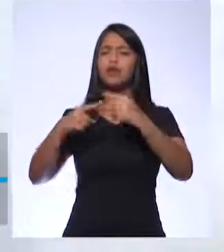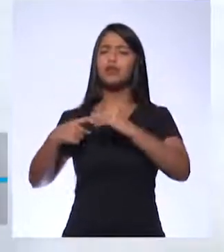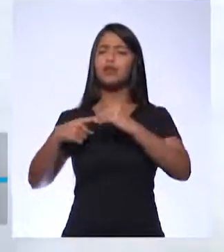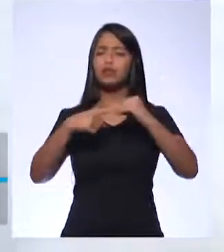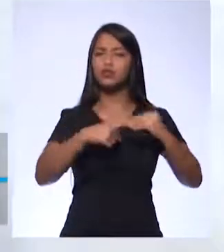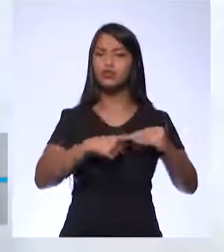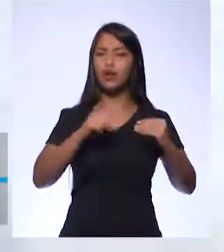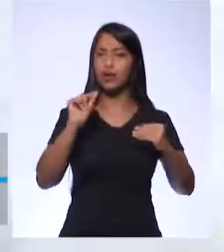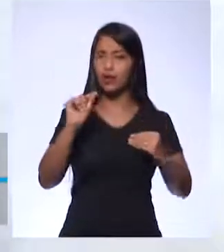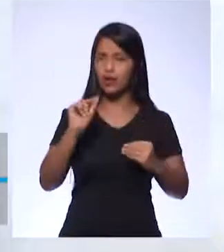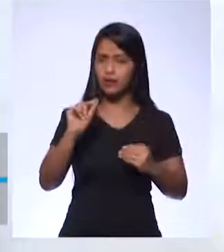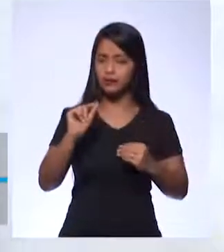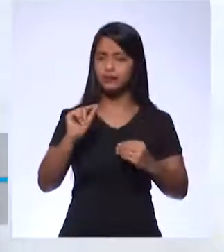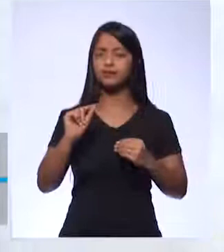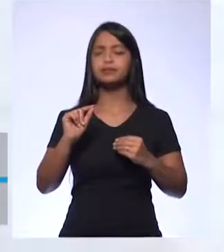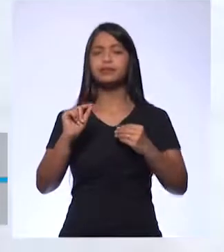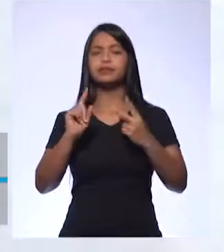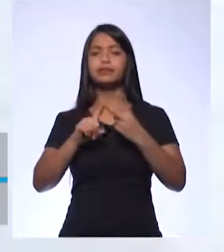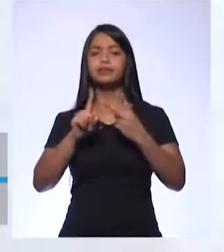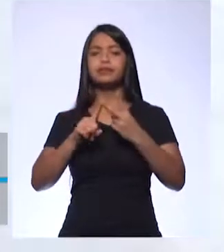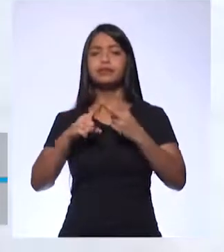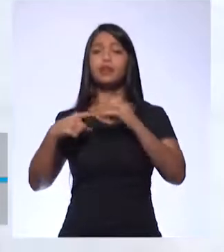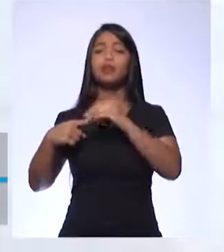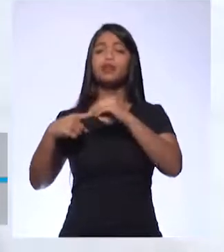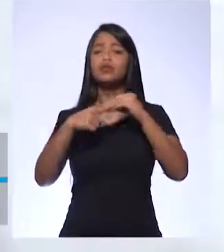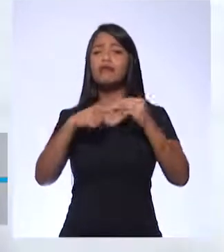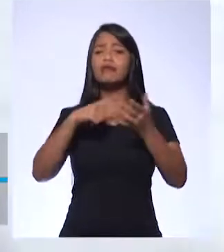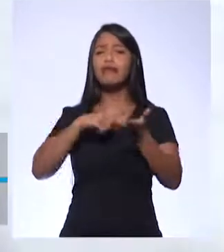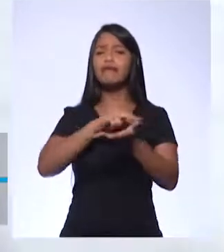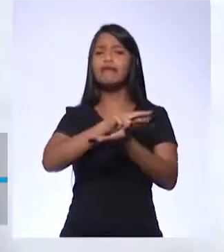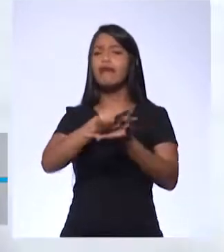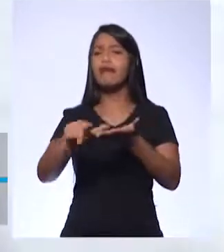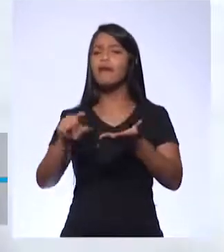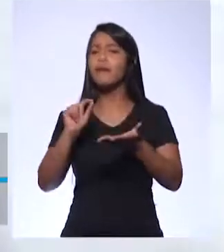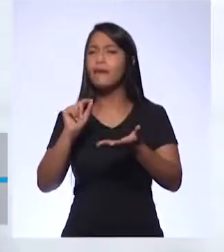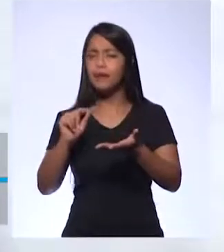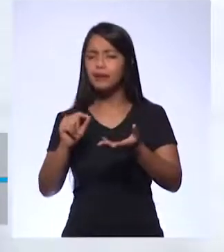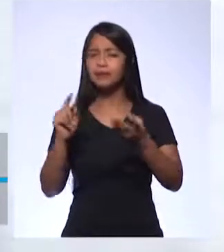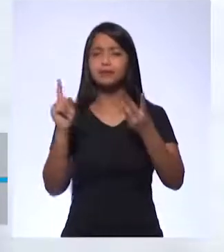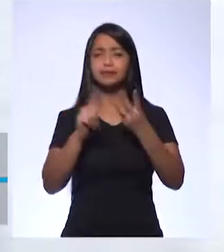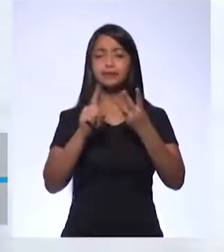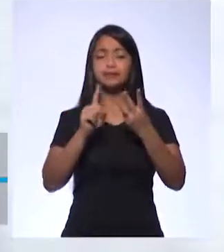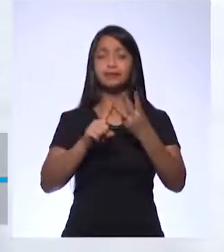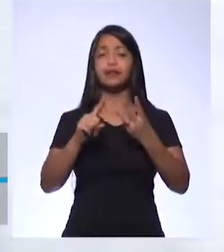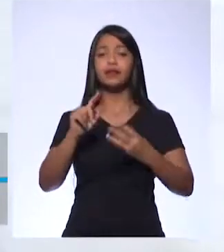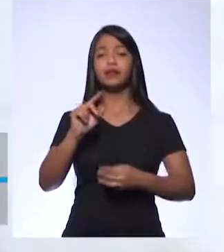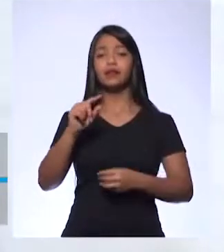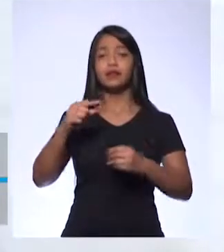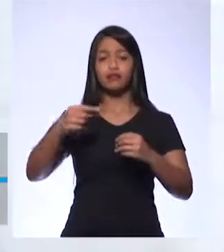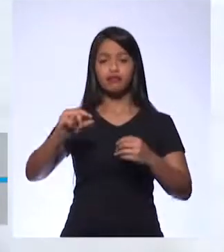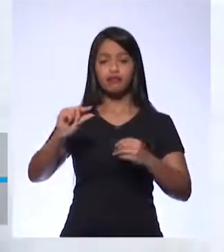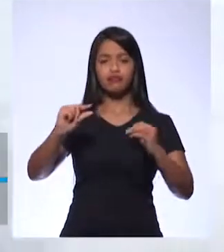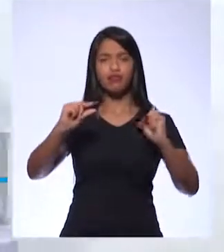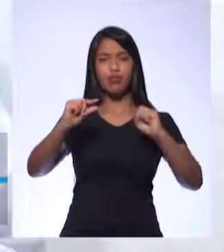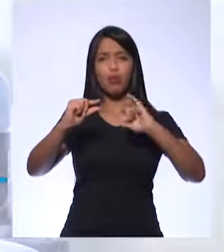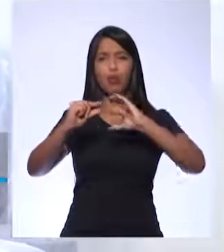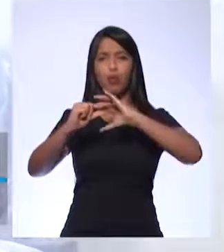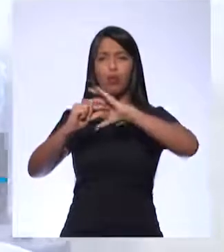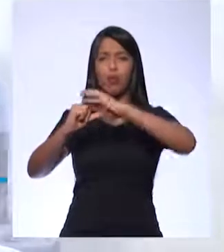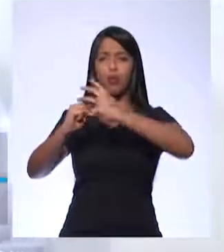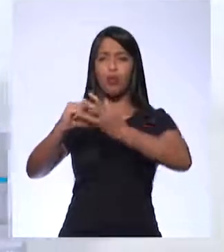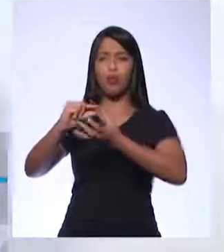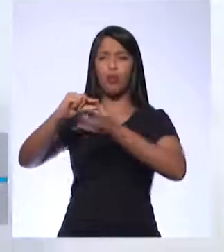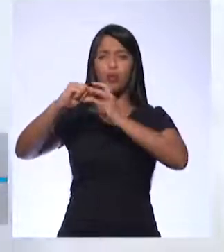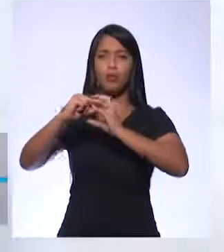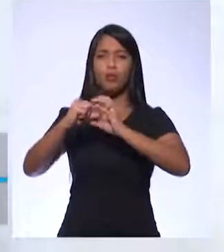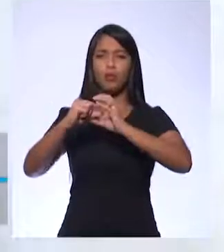protozoário, mostrou alguns tipos de protozoário e mostrou agora até o que é a fagocitose, não foi? Agora eu quero que você